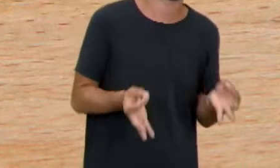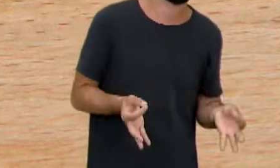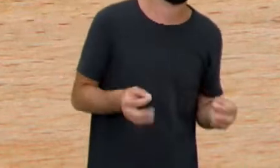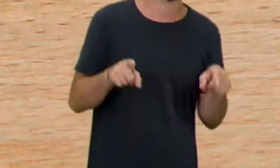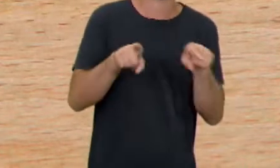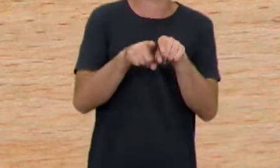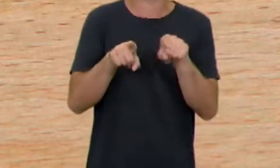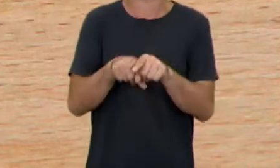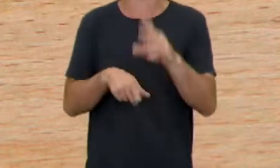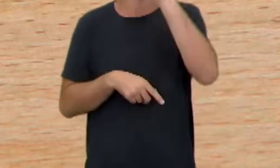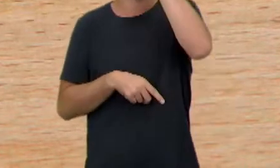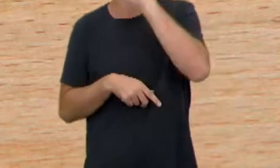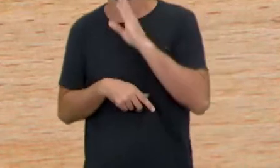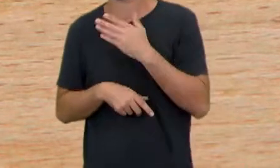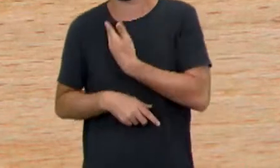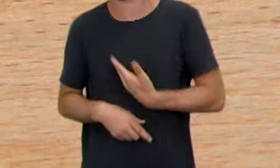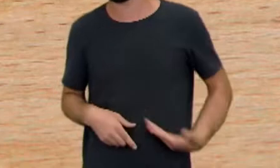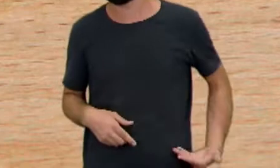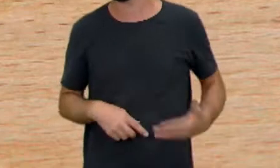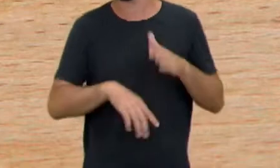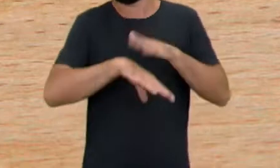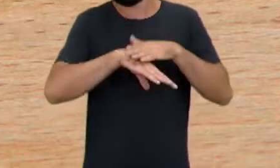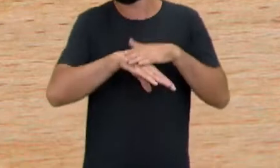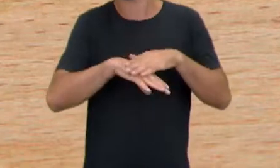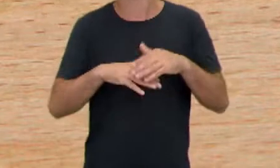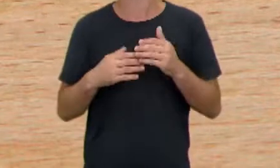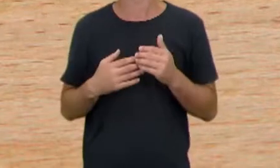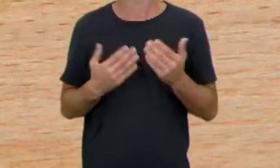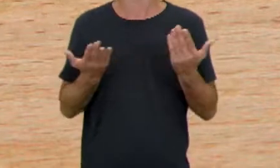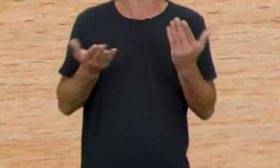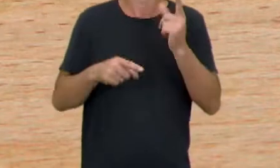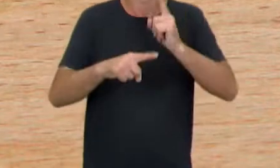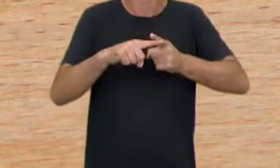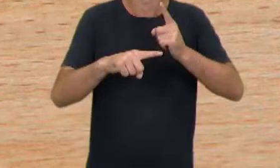gratuita governamental, porque é a maneira da gente,